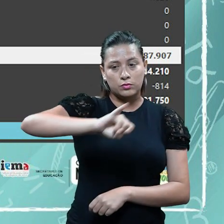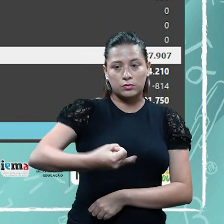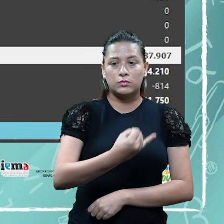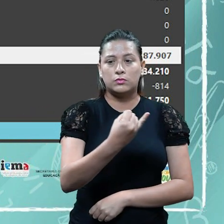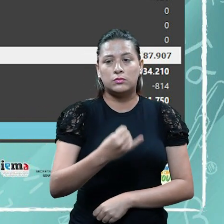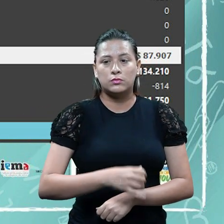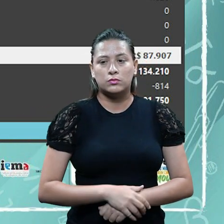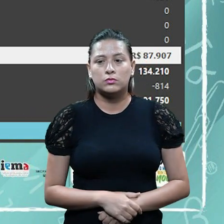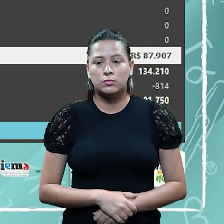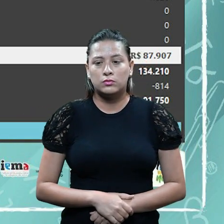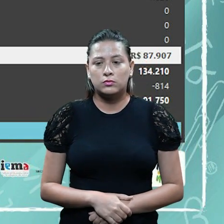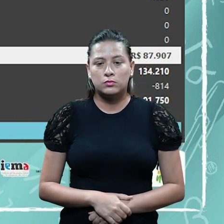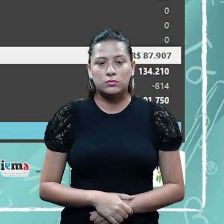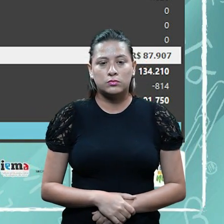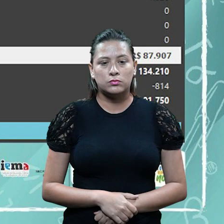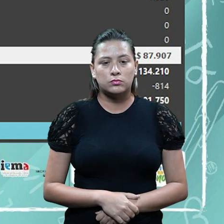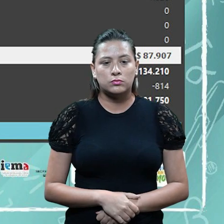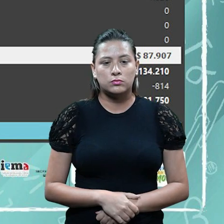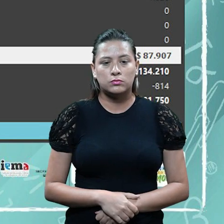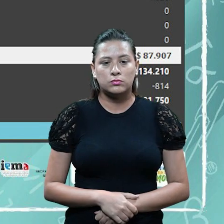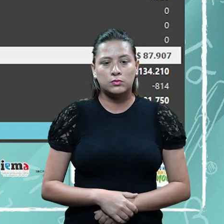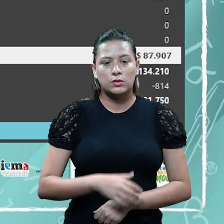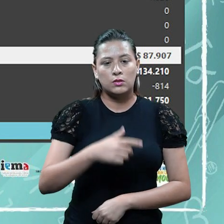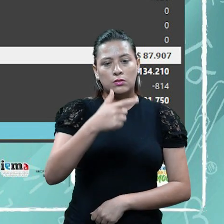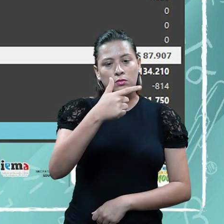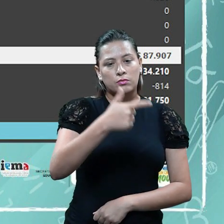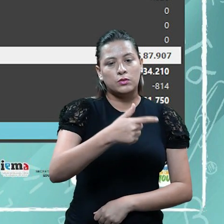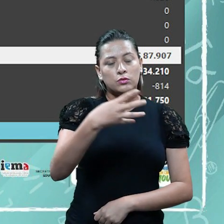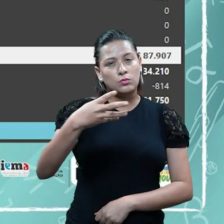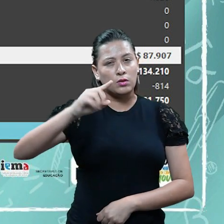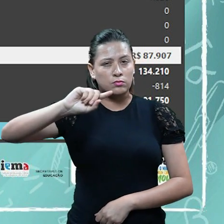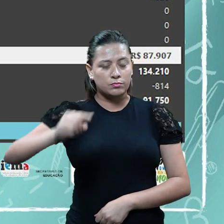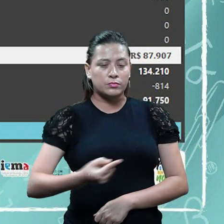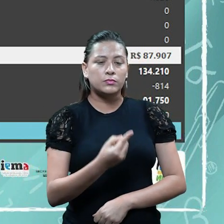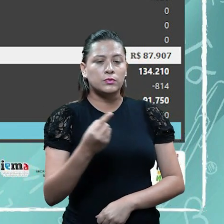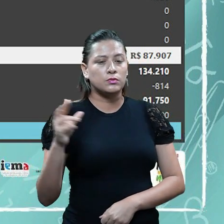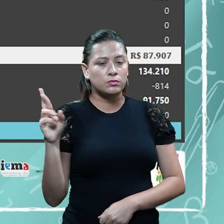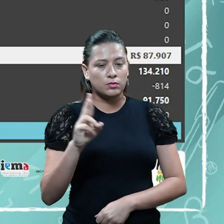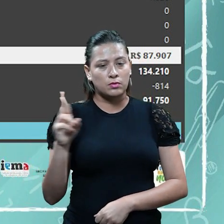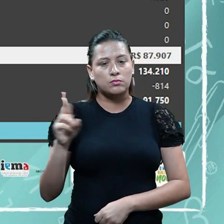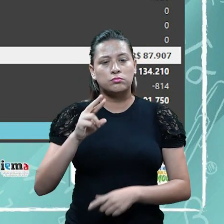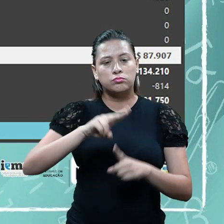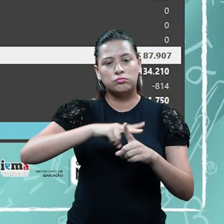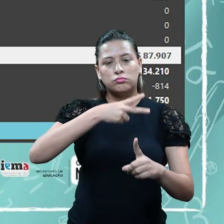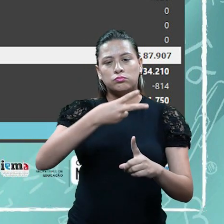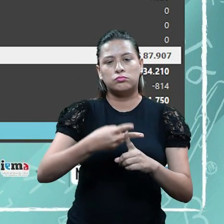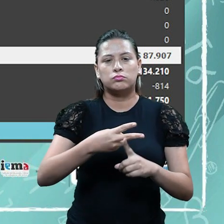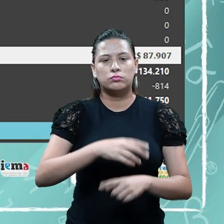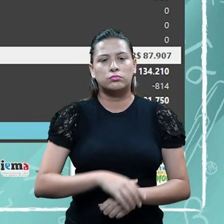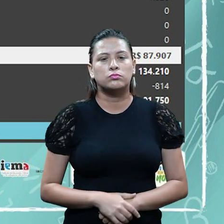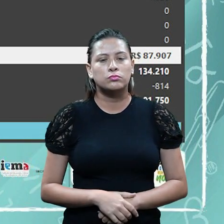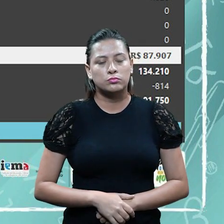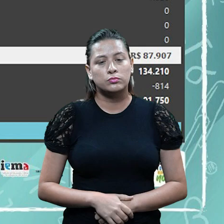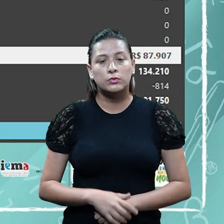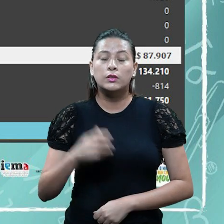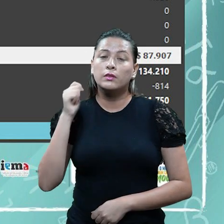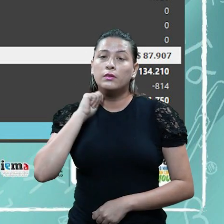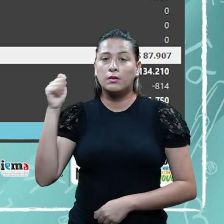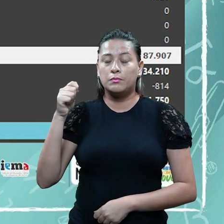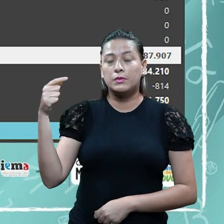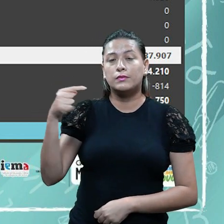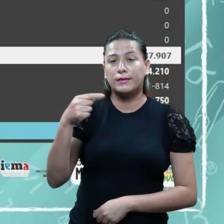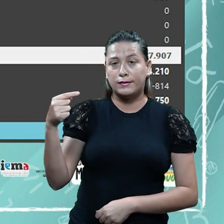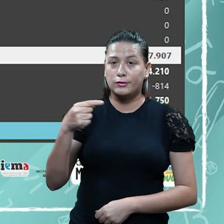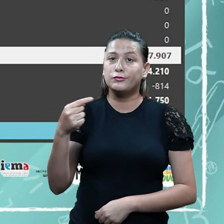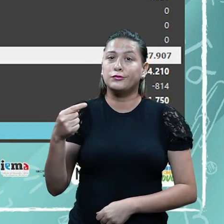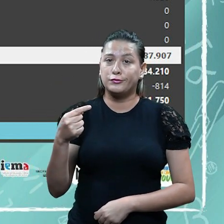lucro, fevereiro 24, março 15 mil. Olha só, em abril aqui o lucro foi negativo, então no